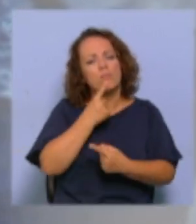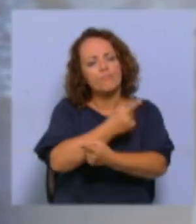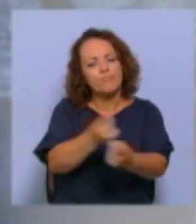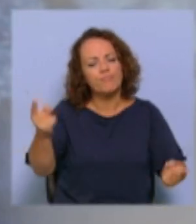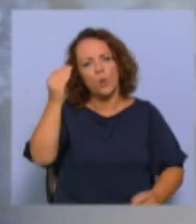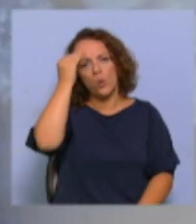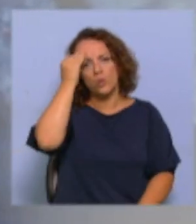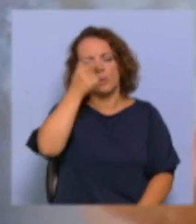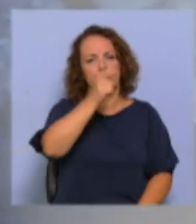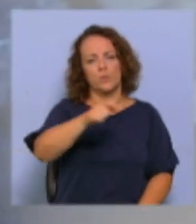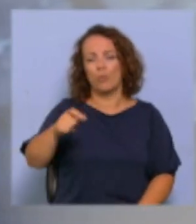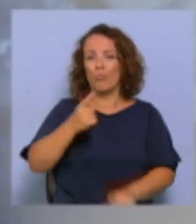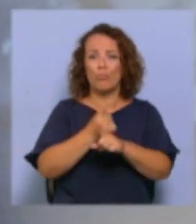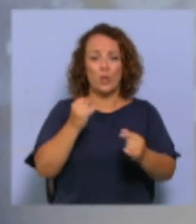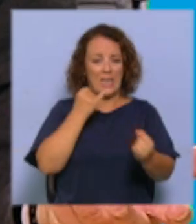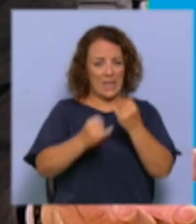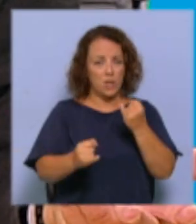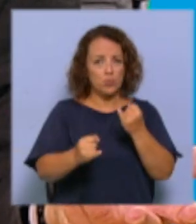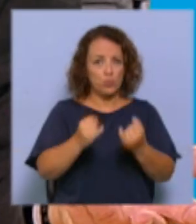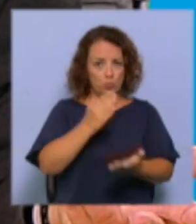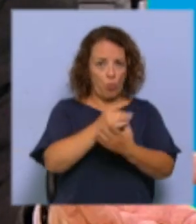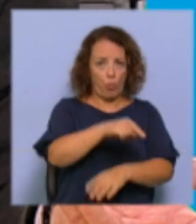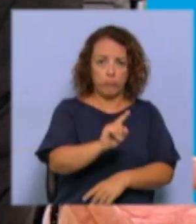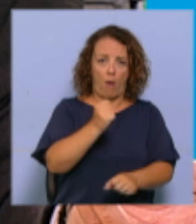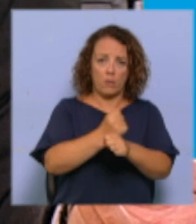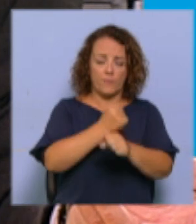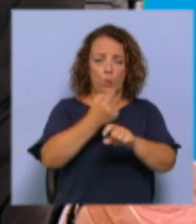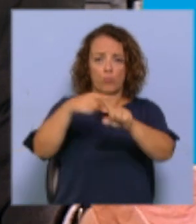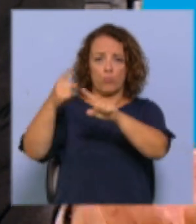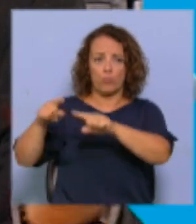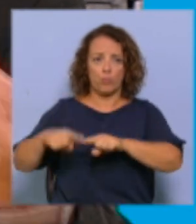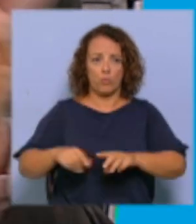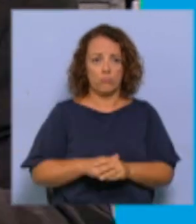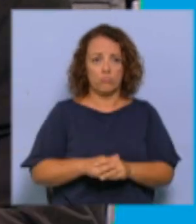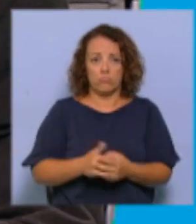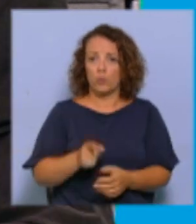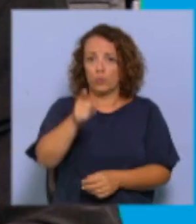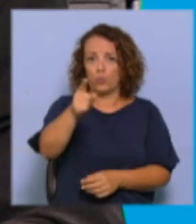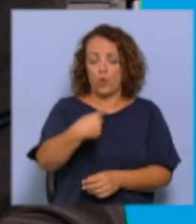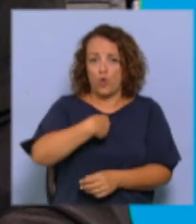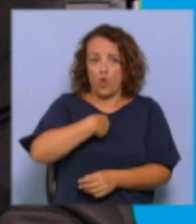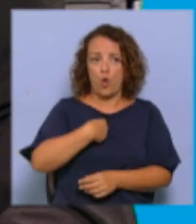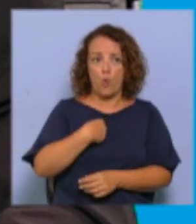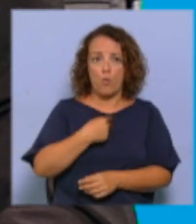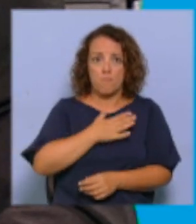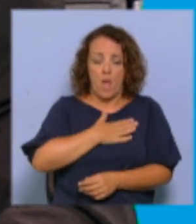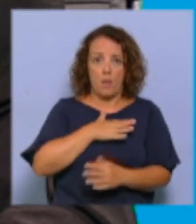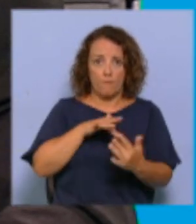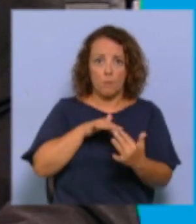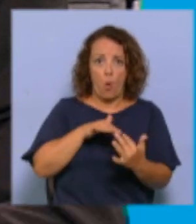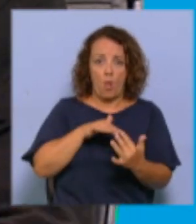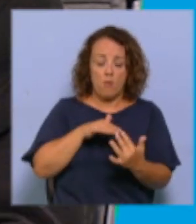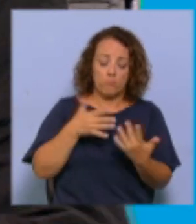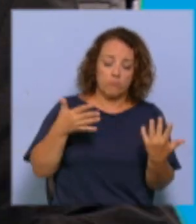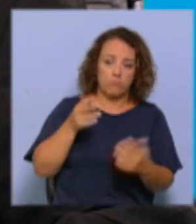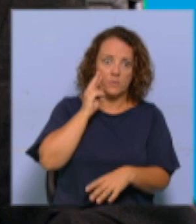risco, porque o risco também existe noutras atividades. Eu, enfim, tanto tu como eu gostamos um bocado de futebol e vemos